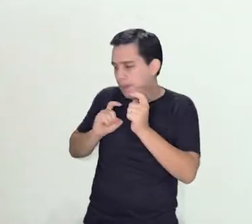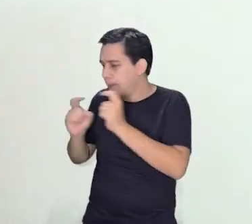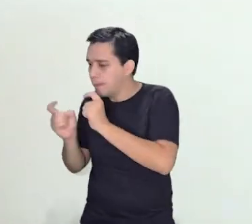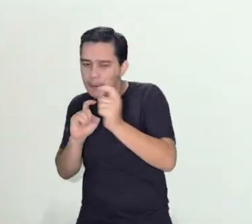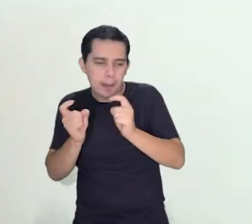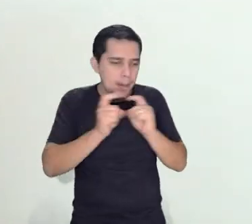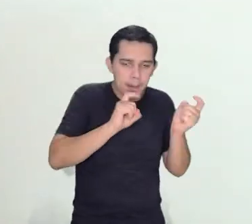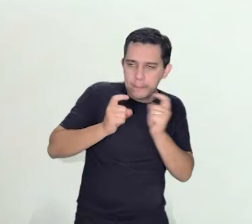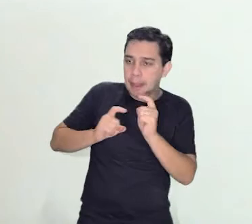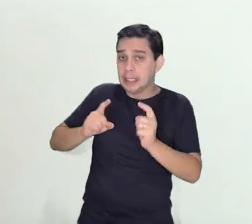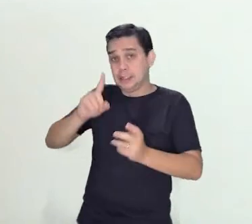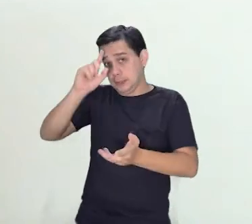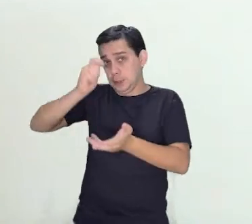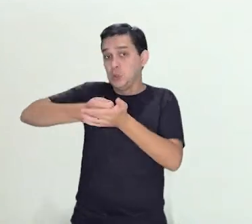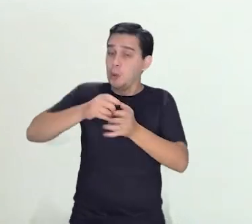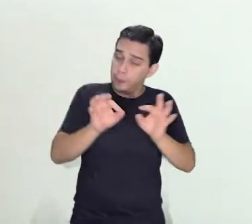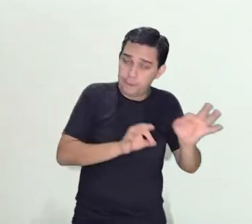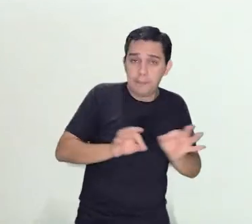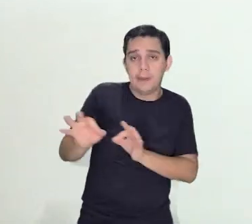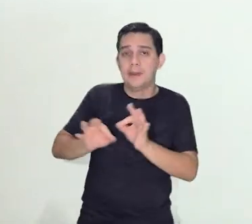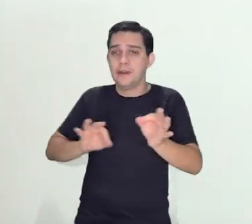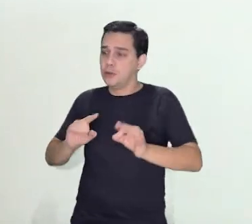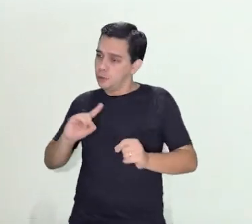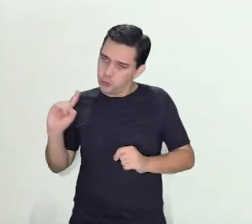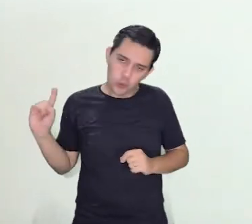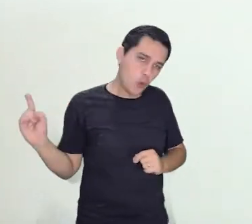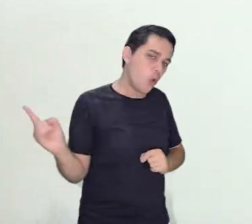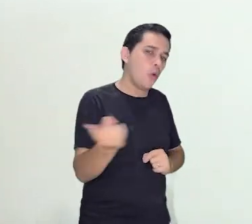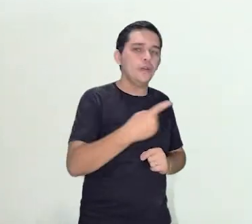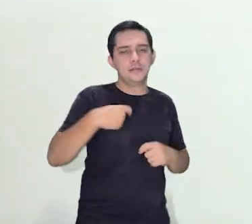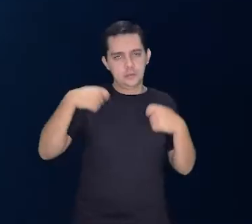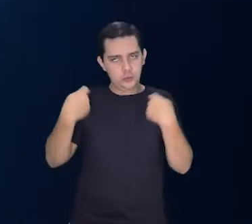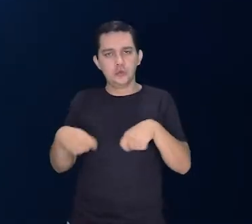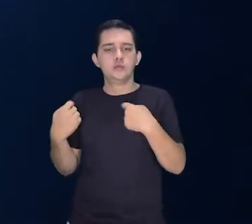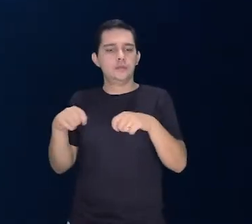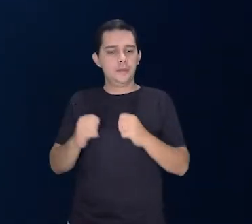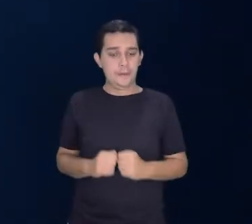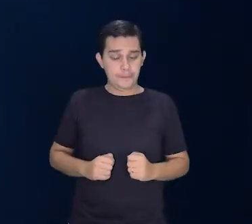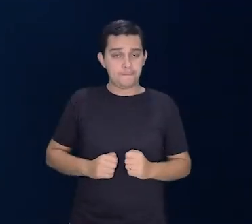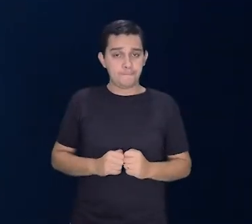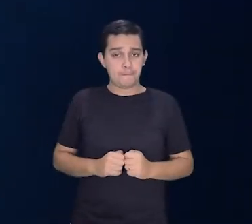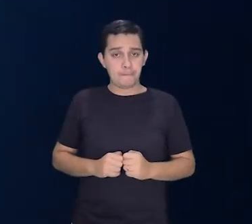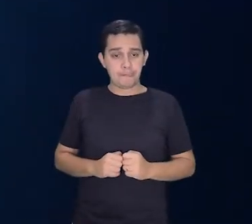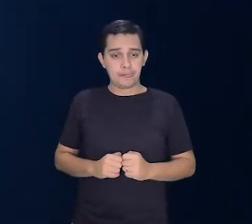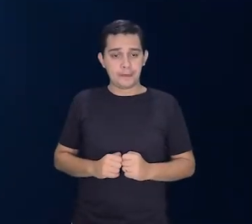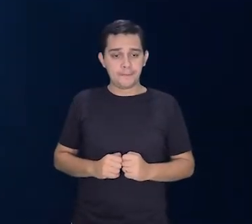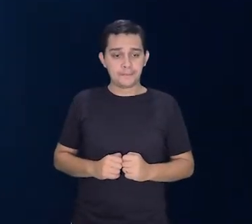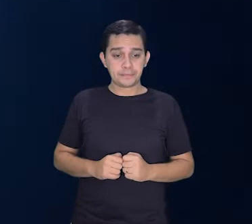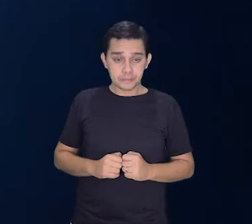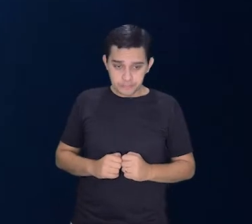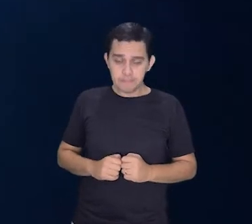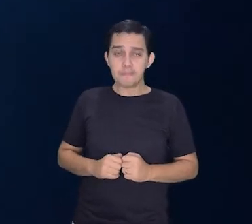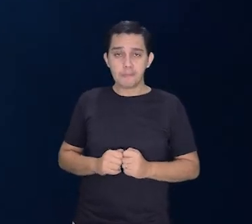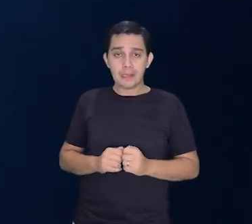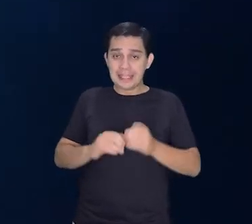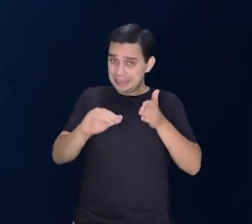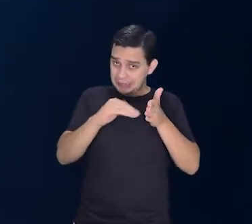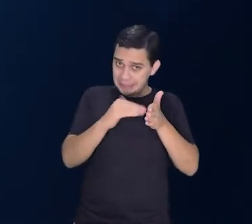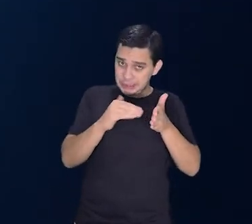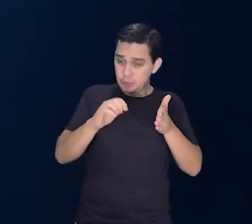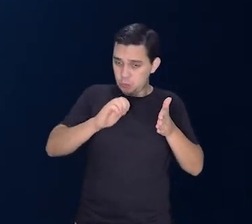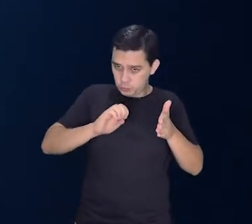construído com o envolvimento desses diversos atores. Por conta disso, a Secretaria de Estado de Saúde